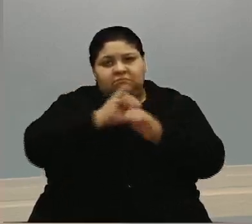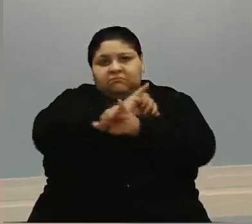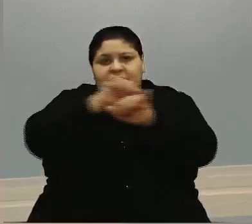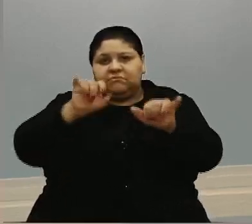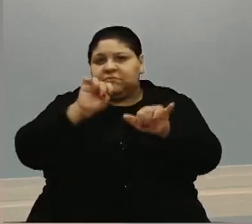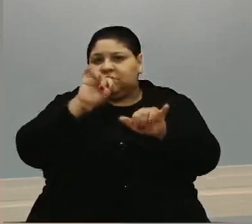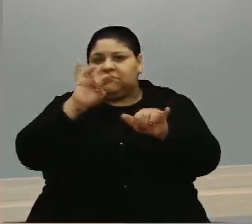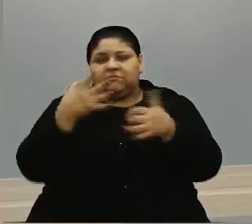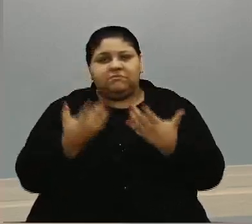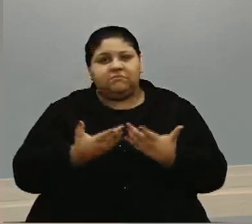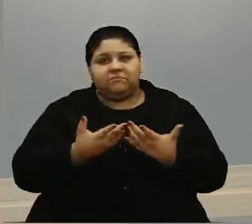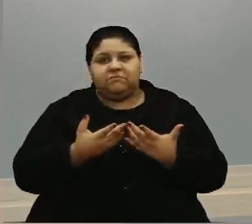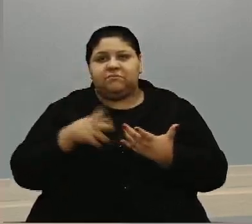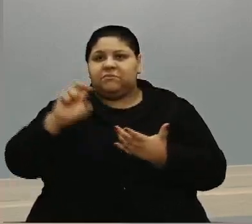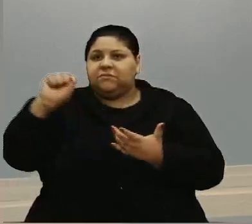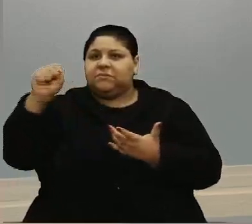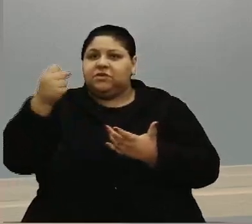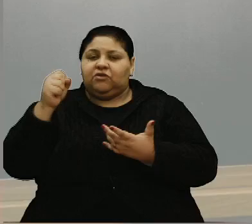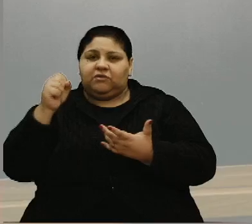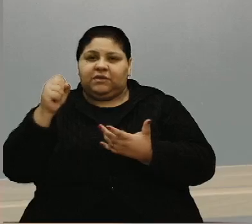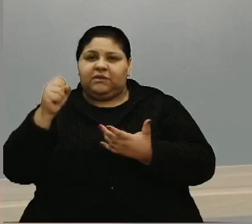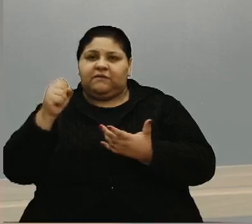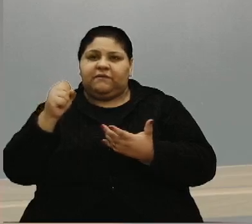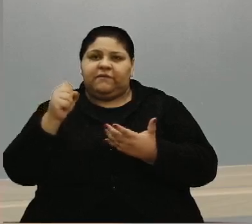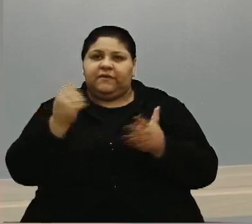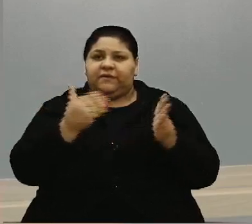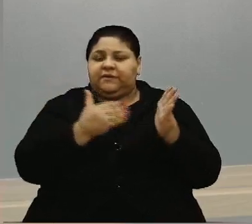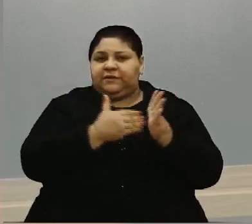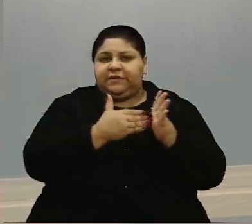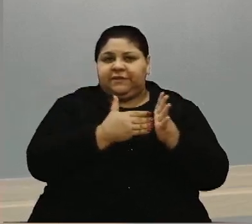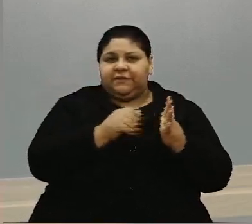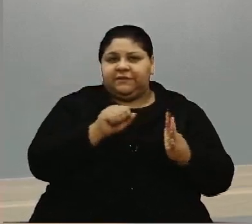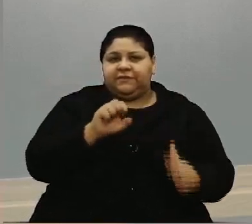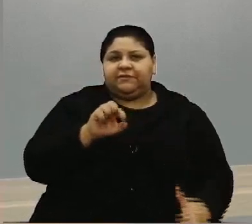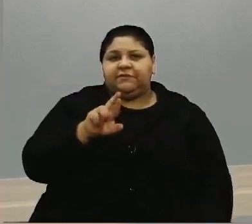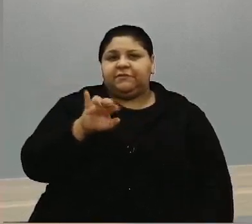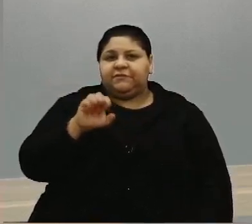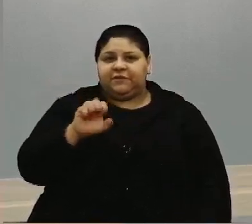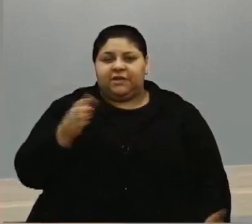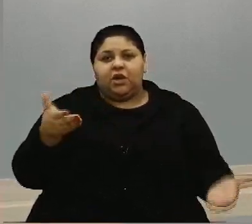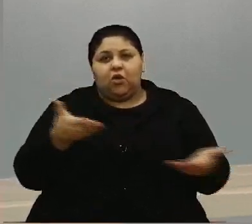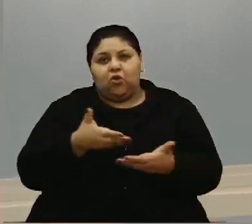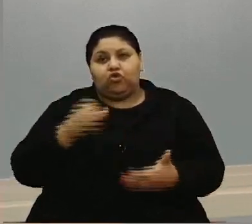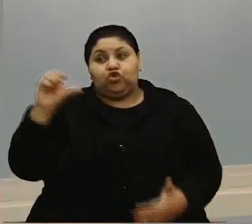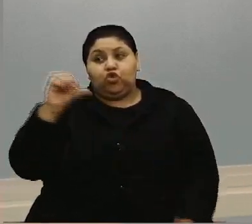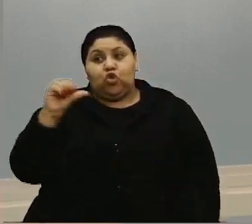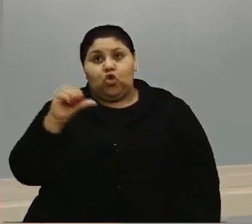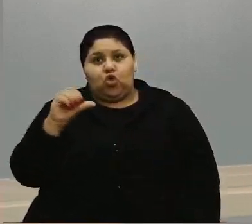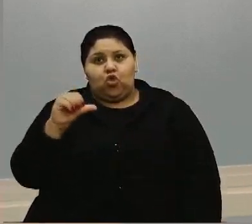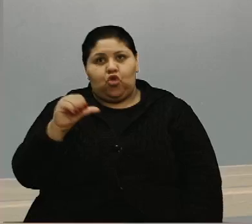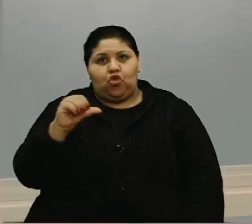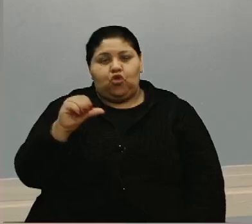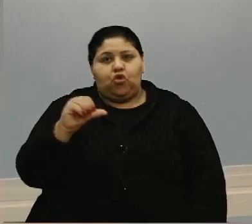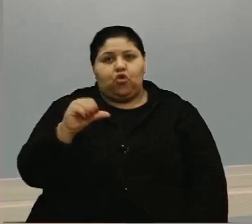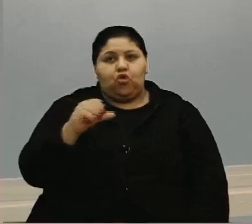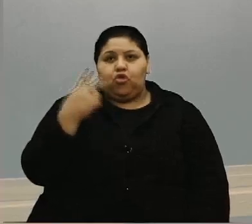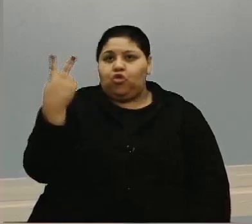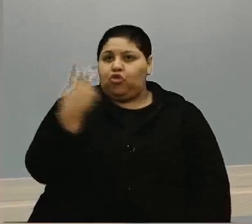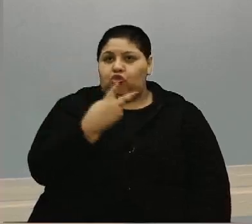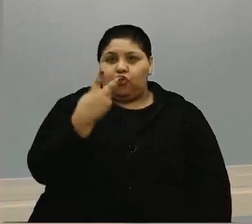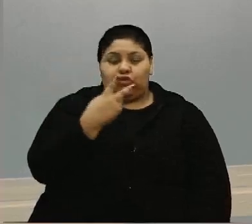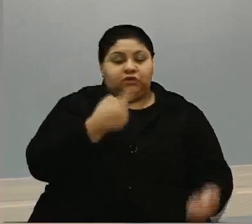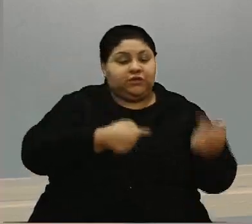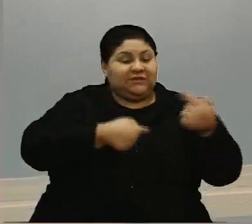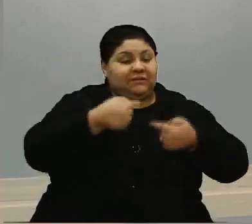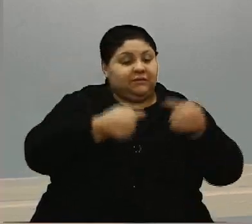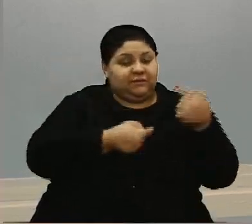da 8ª série, né? Que nem existe mais, nós estamos até o 9º ano. Eu vou falar de 2. Não está em